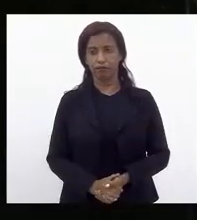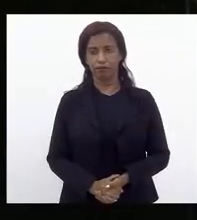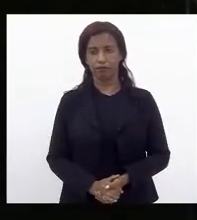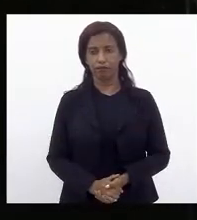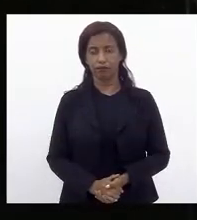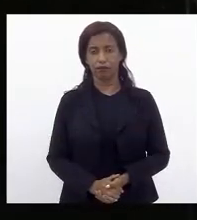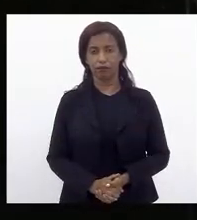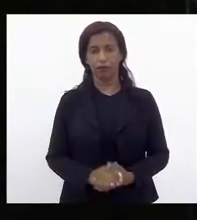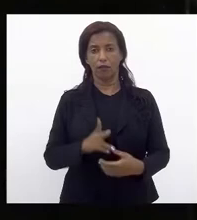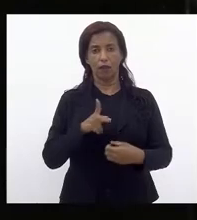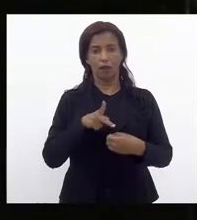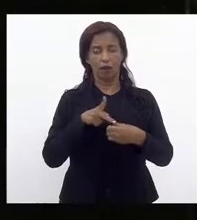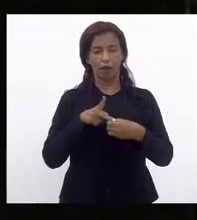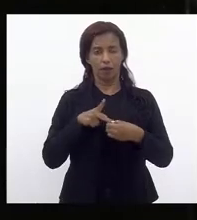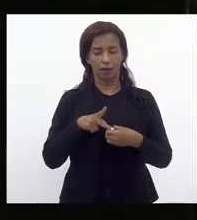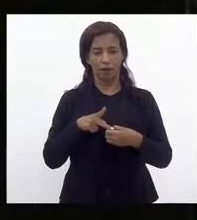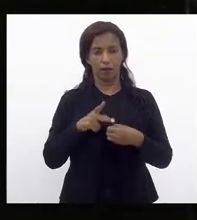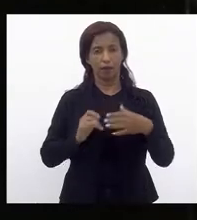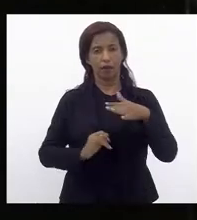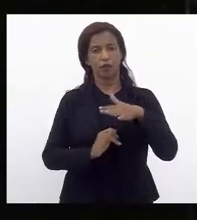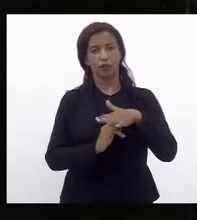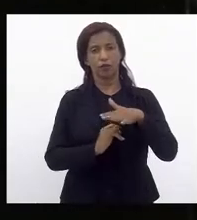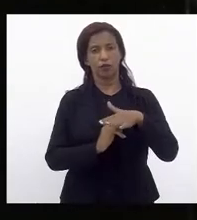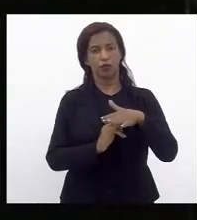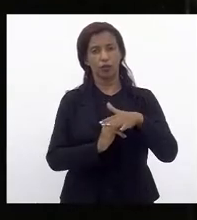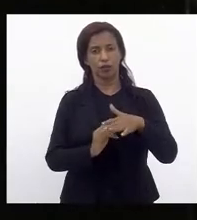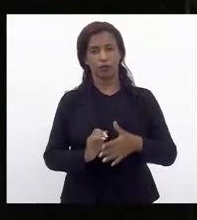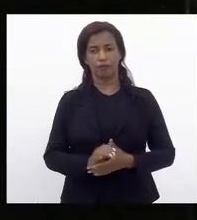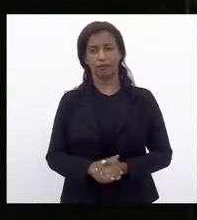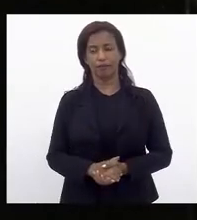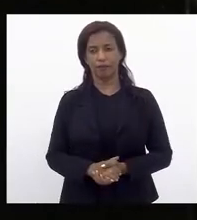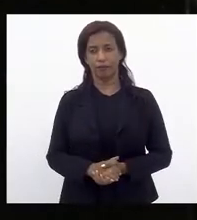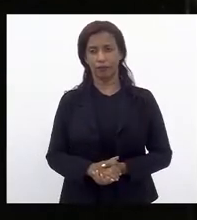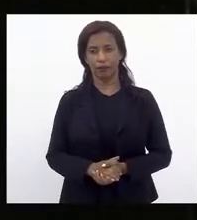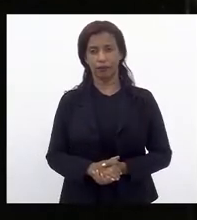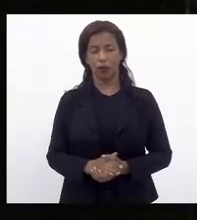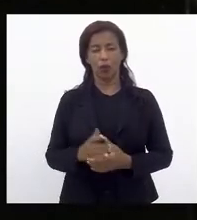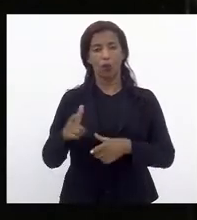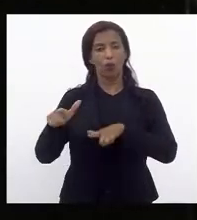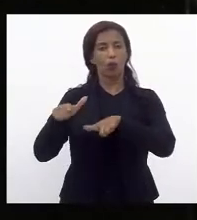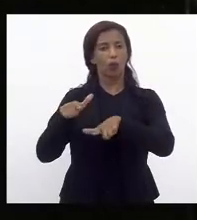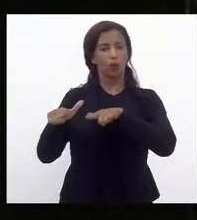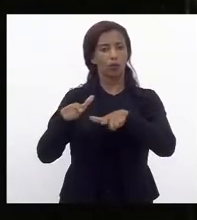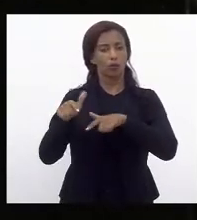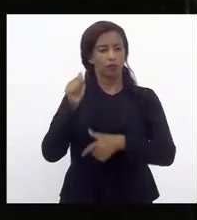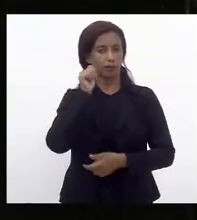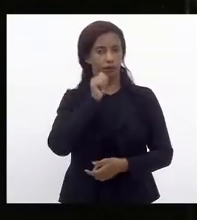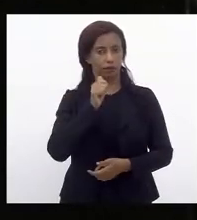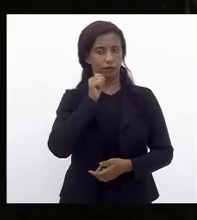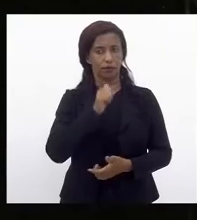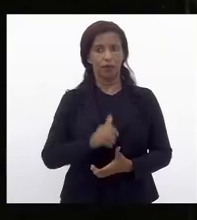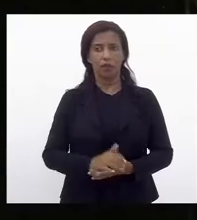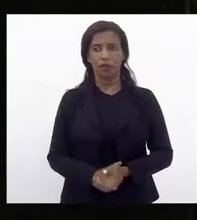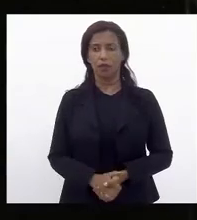a procuradoria institucionalizada com o trabalho das mulheres.